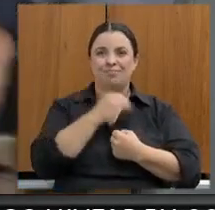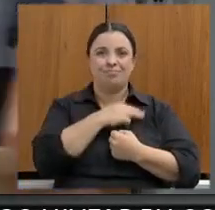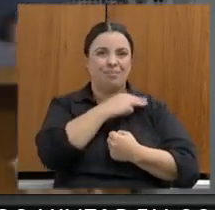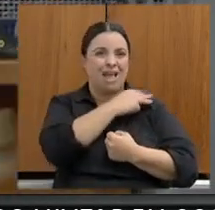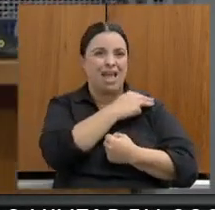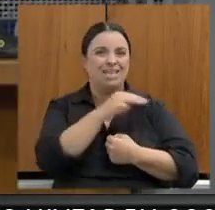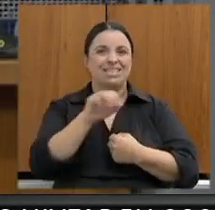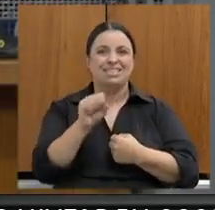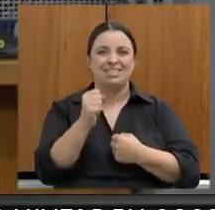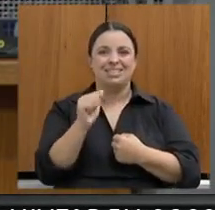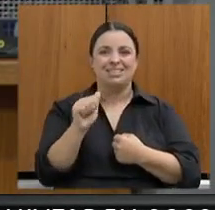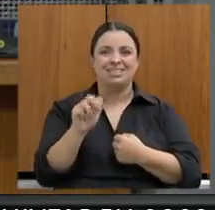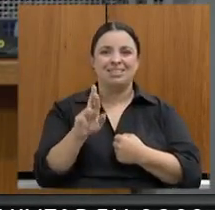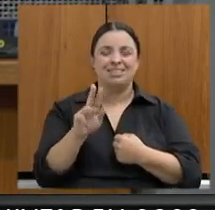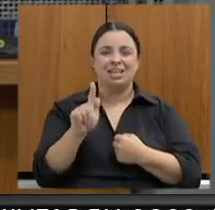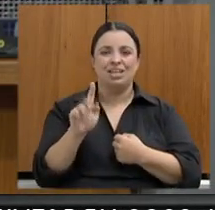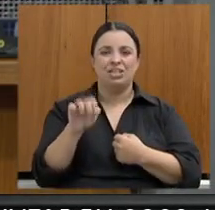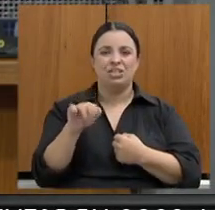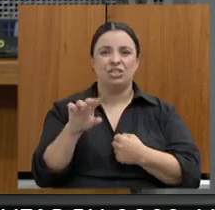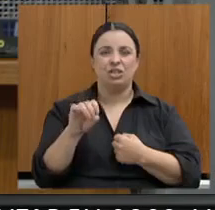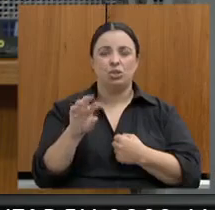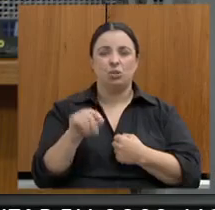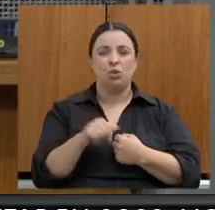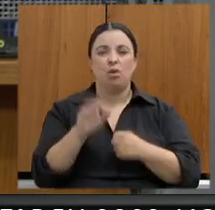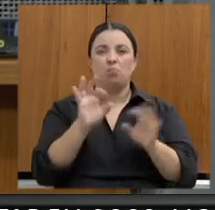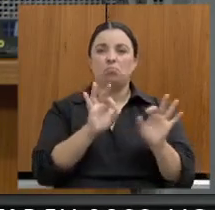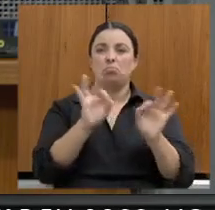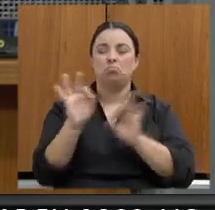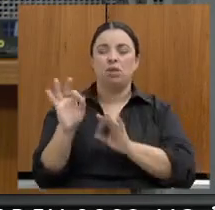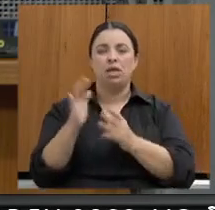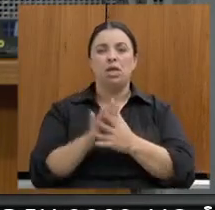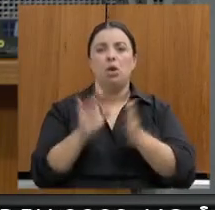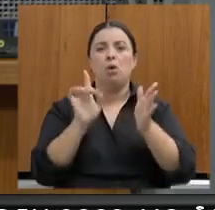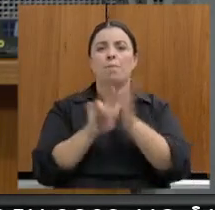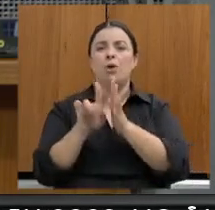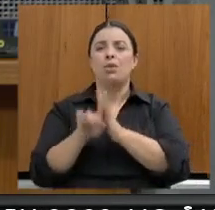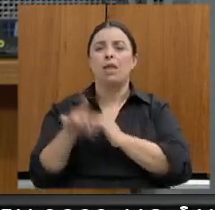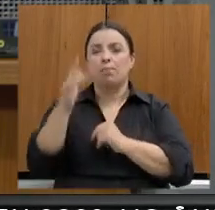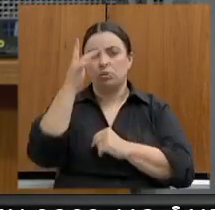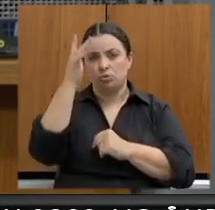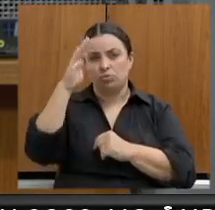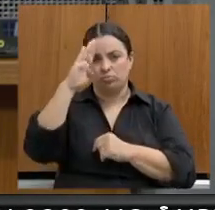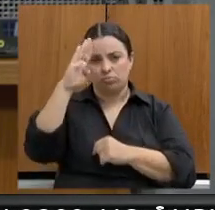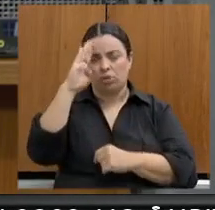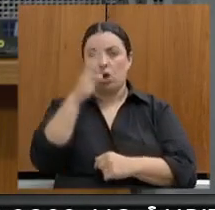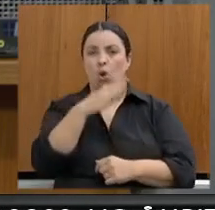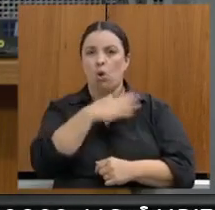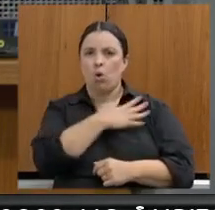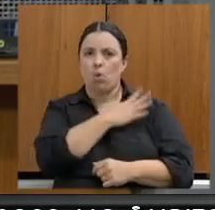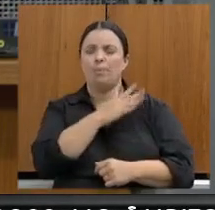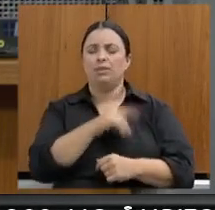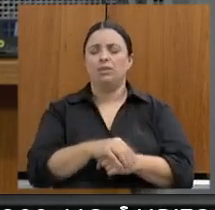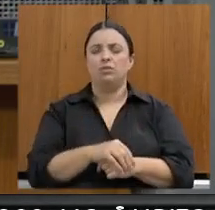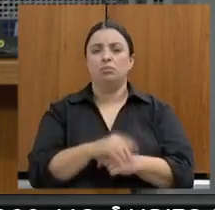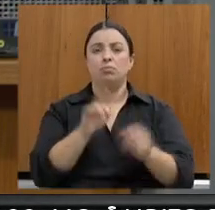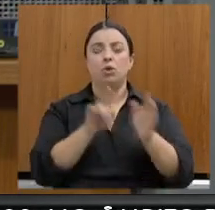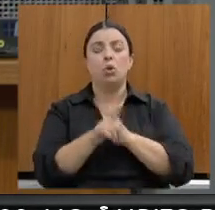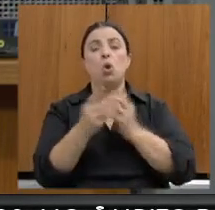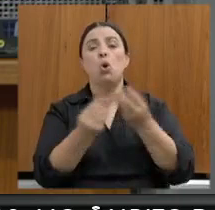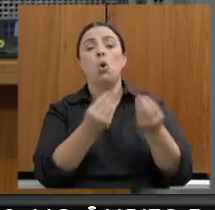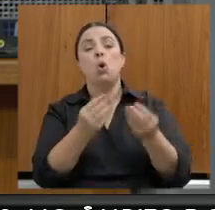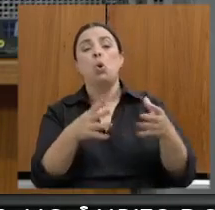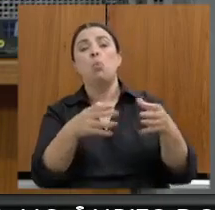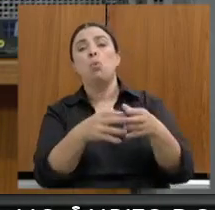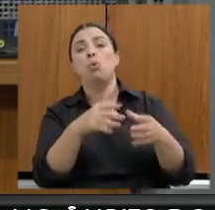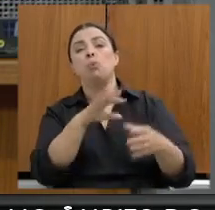fiquei perguntando os comandantes como estavam os policiais e eu lembro